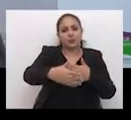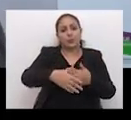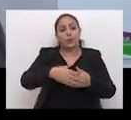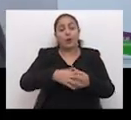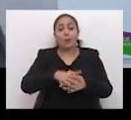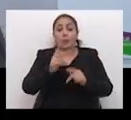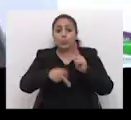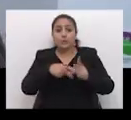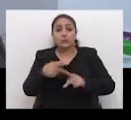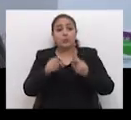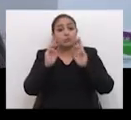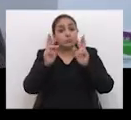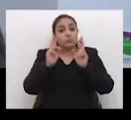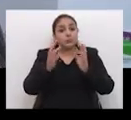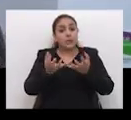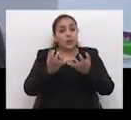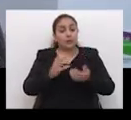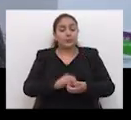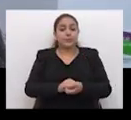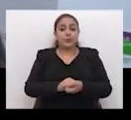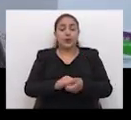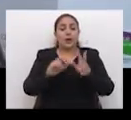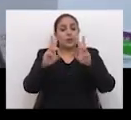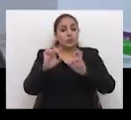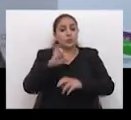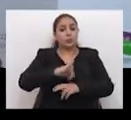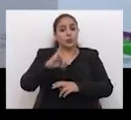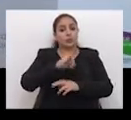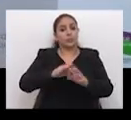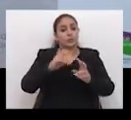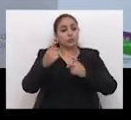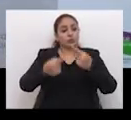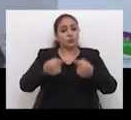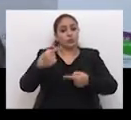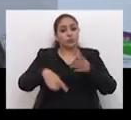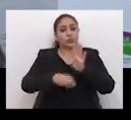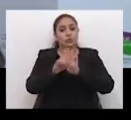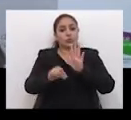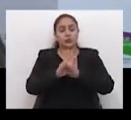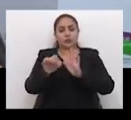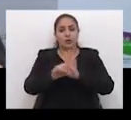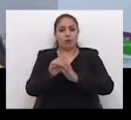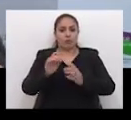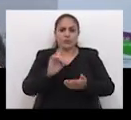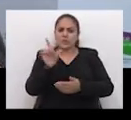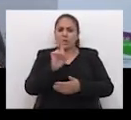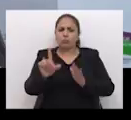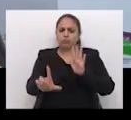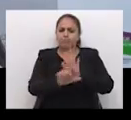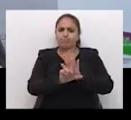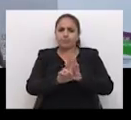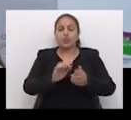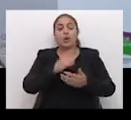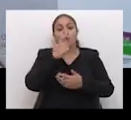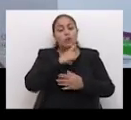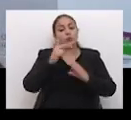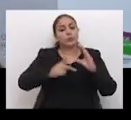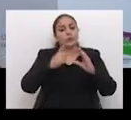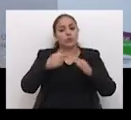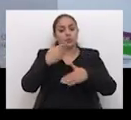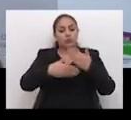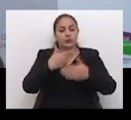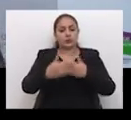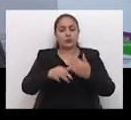que a população espera. Esses são temas importantes para nós discutir no edital e não na lei do marco regulatório. Eu acho que a Câmara deu um